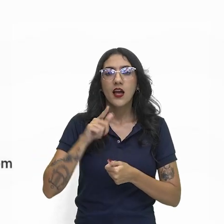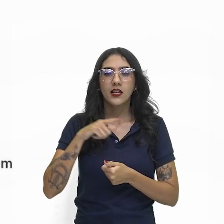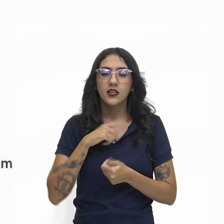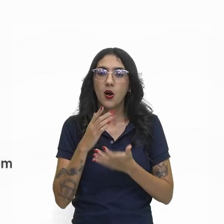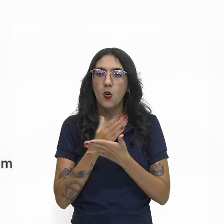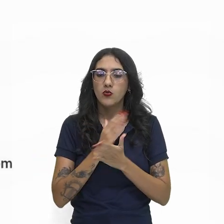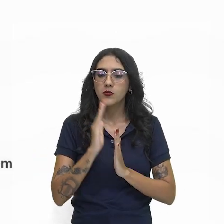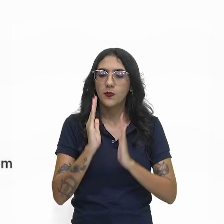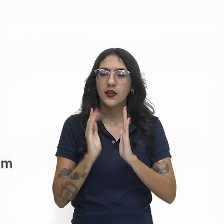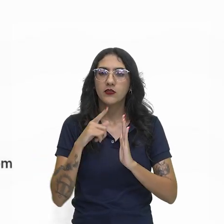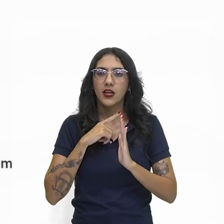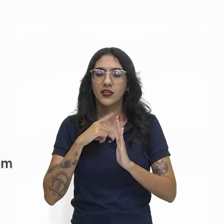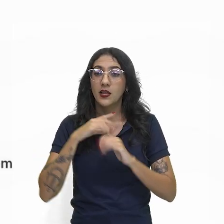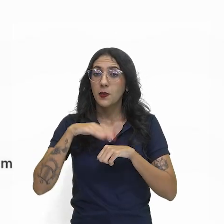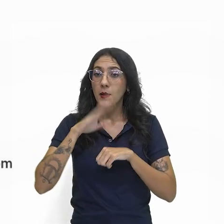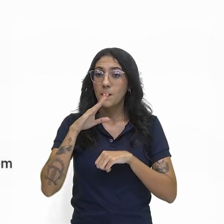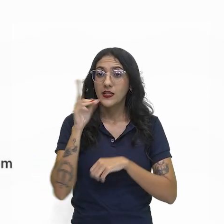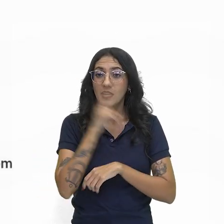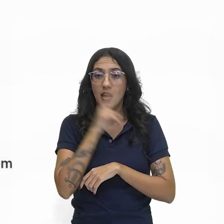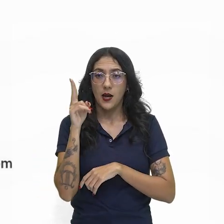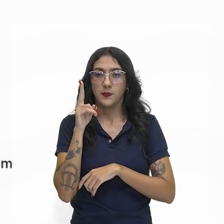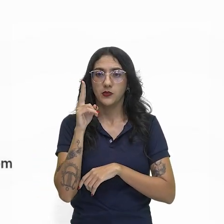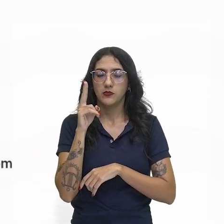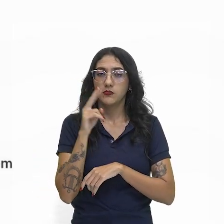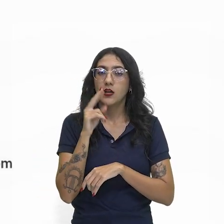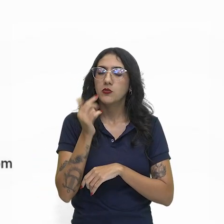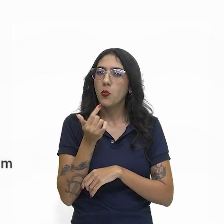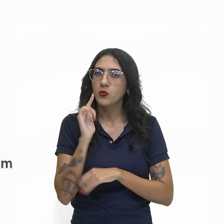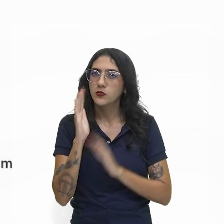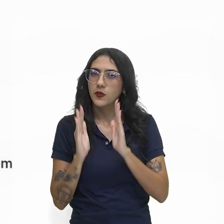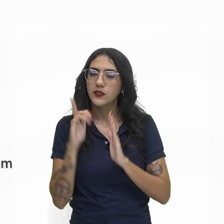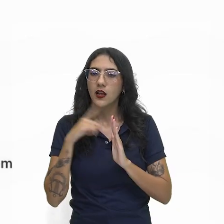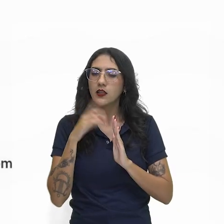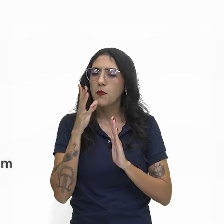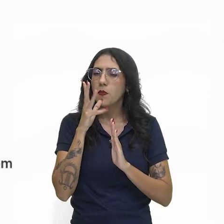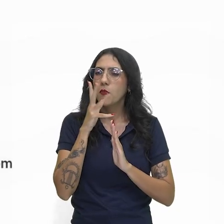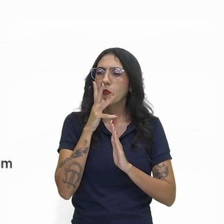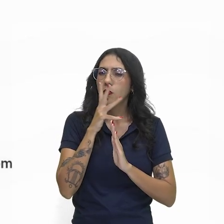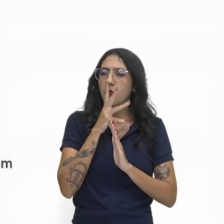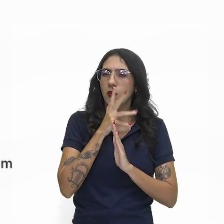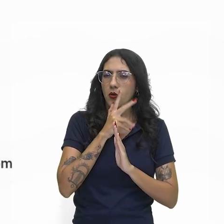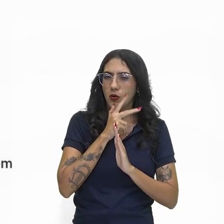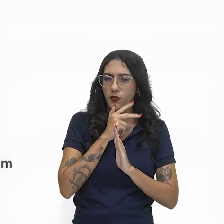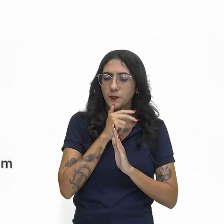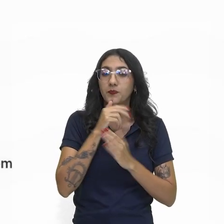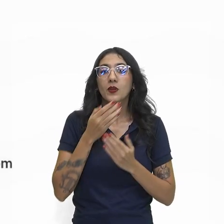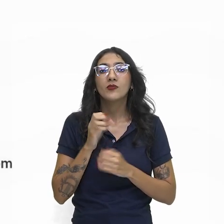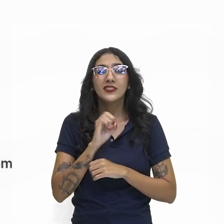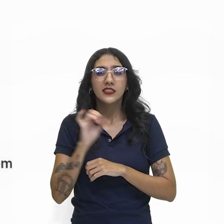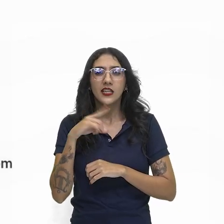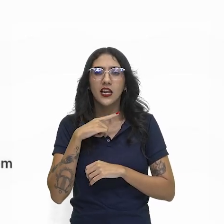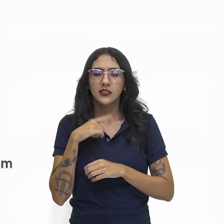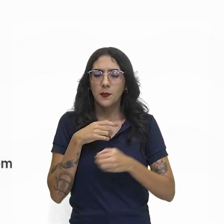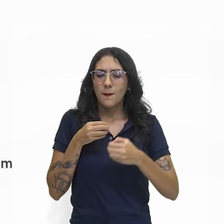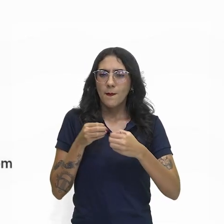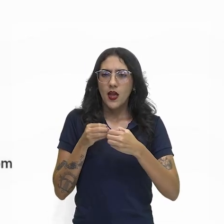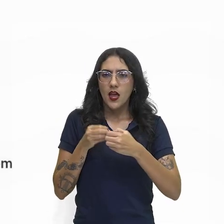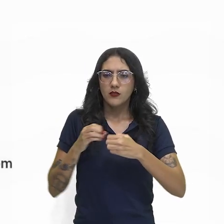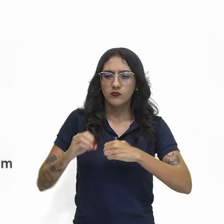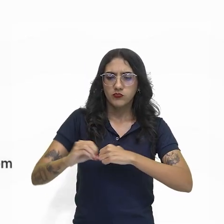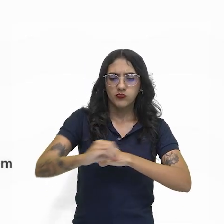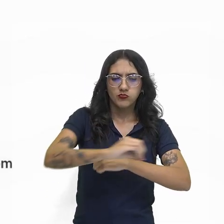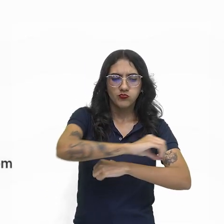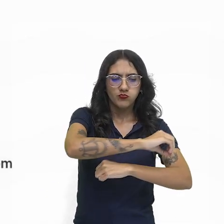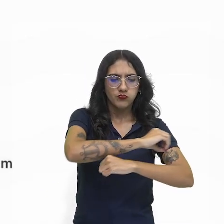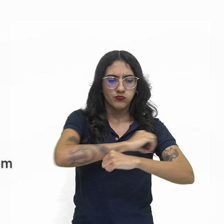alguns momentos, ela acelera, em outros, ela desacelera. Quando ela está mais próxima do Sol, a velocidade é